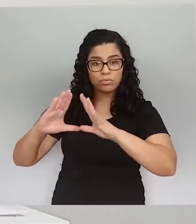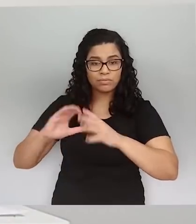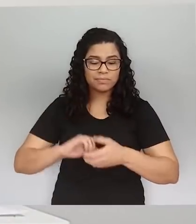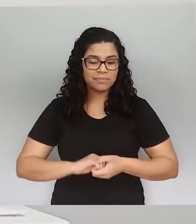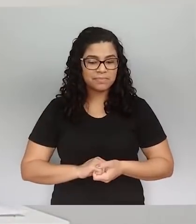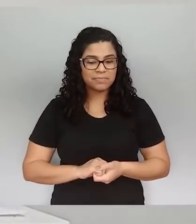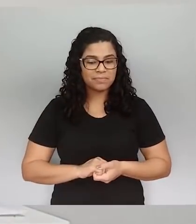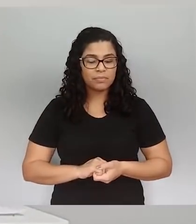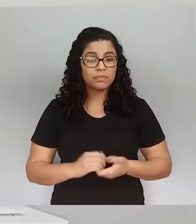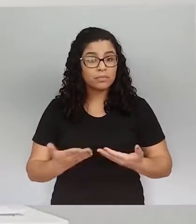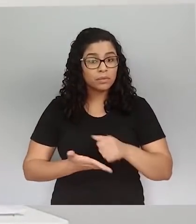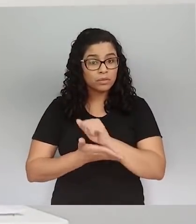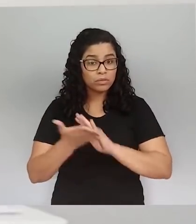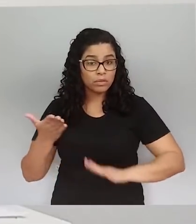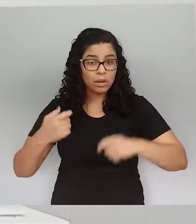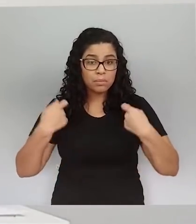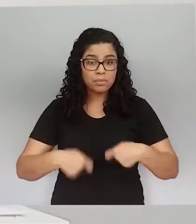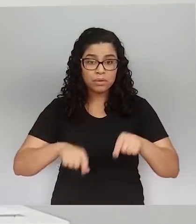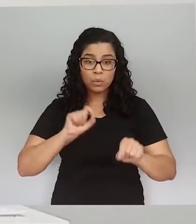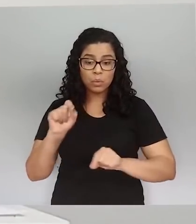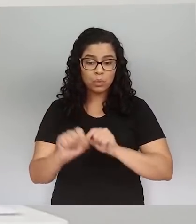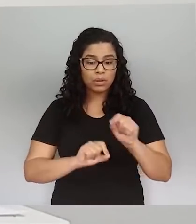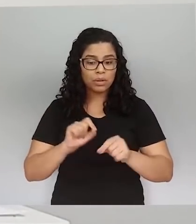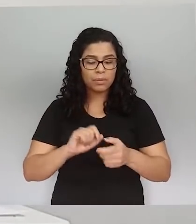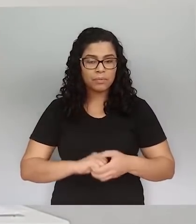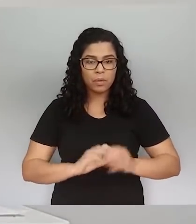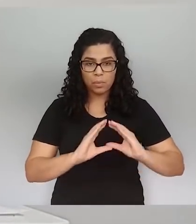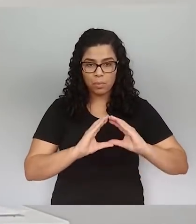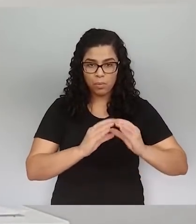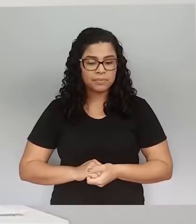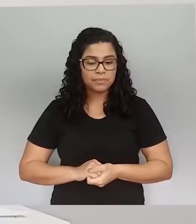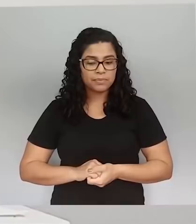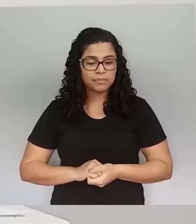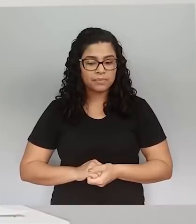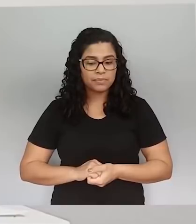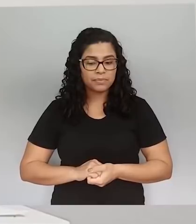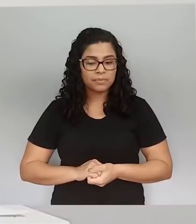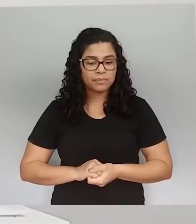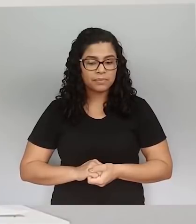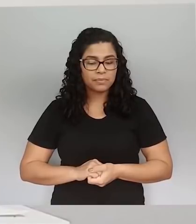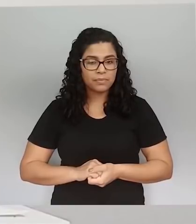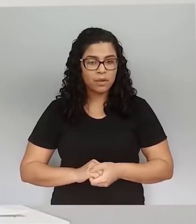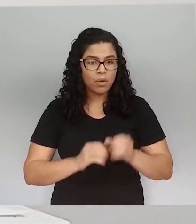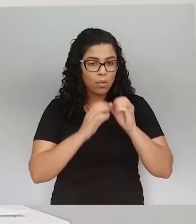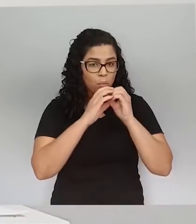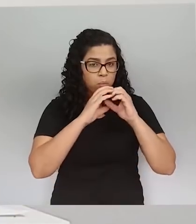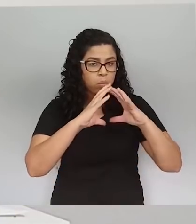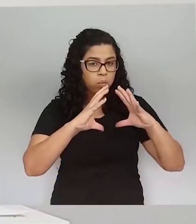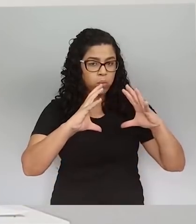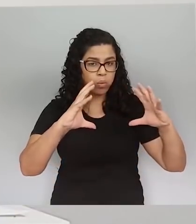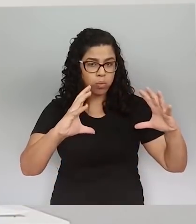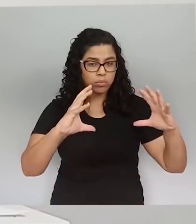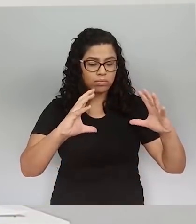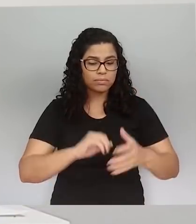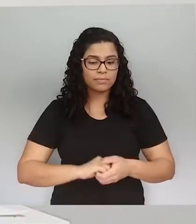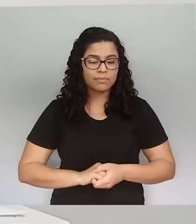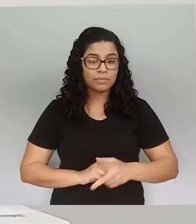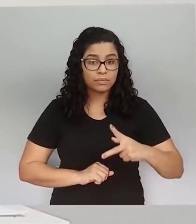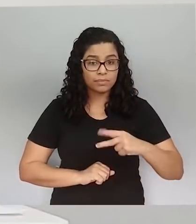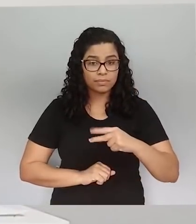Olá, eu sou a professora Ana Isabel do Instituto Santa Rosália. E a nossa atividade hoje é lançamento